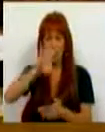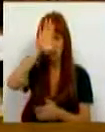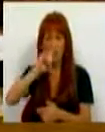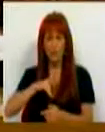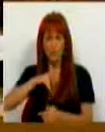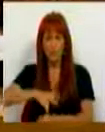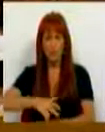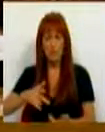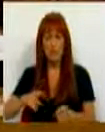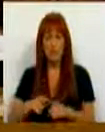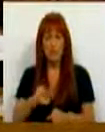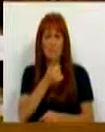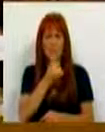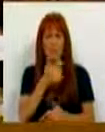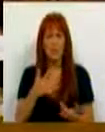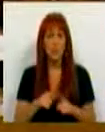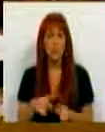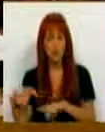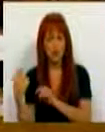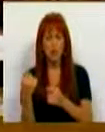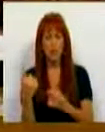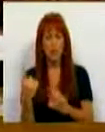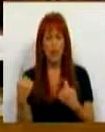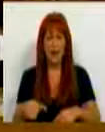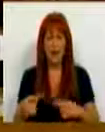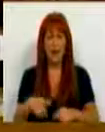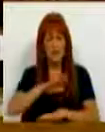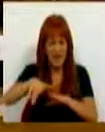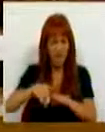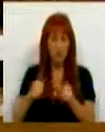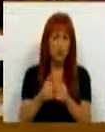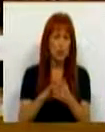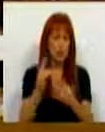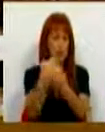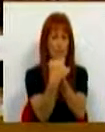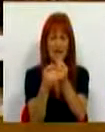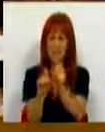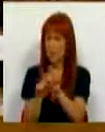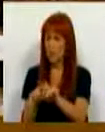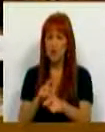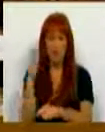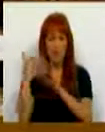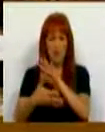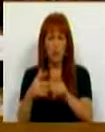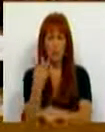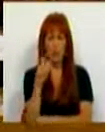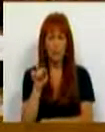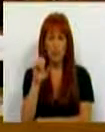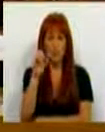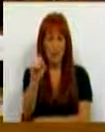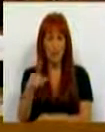Portugal, medidas de uma discussão que estamos a envolver todos os parceiros do Indústria